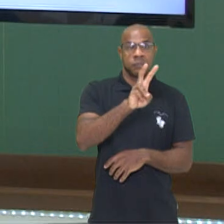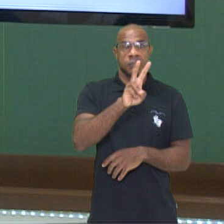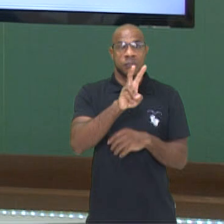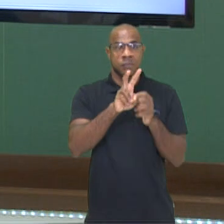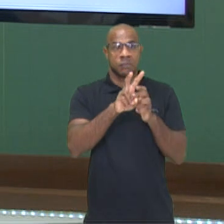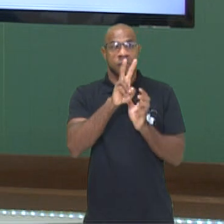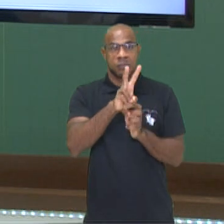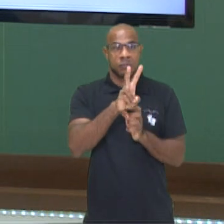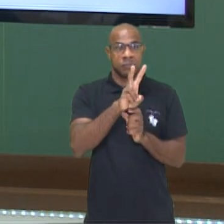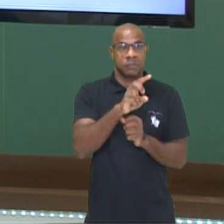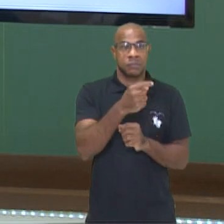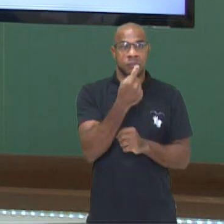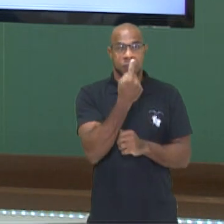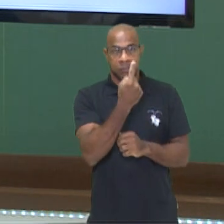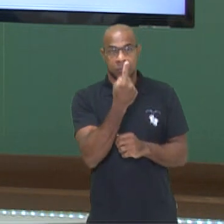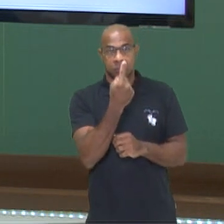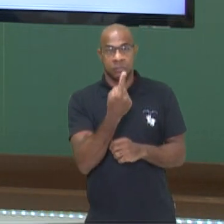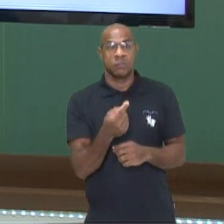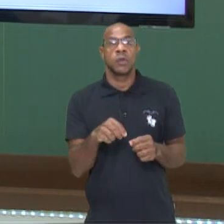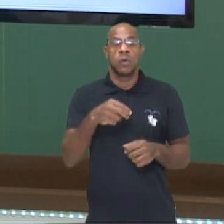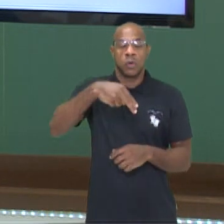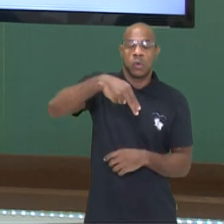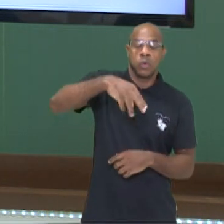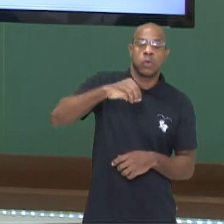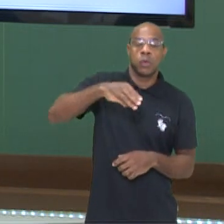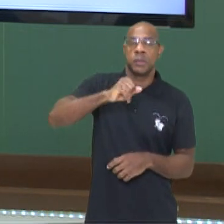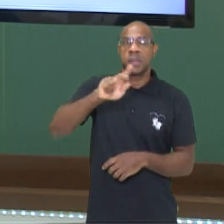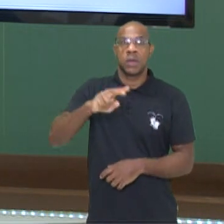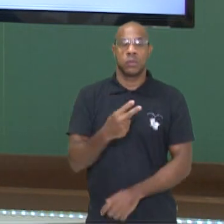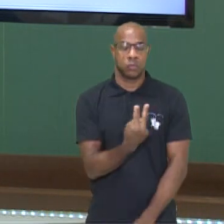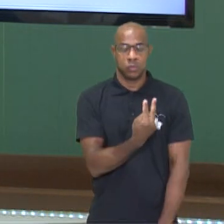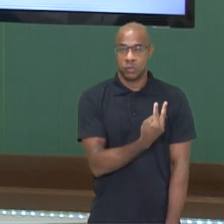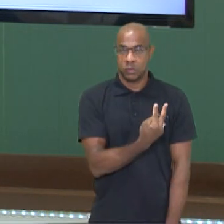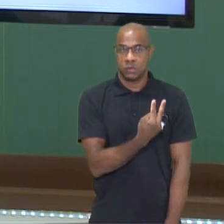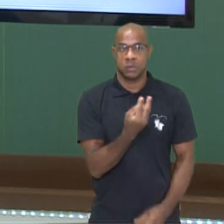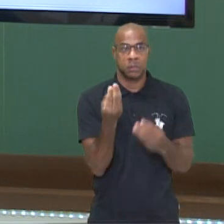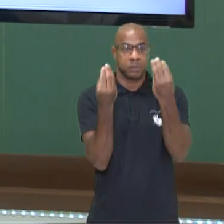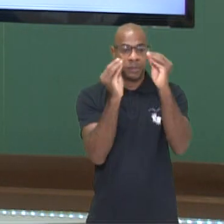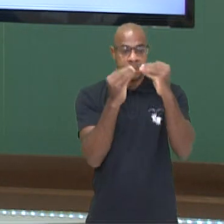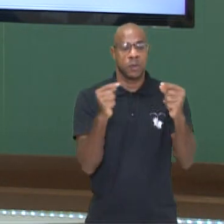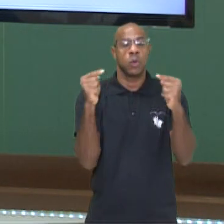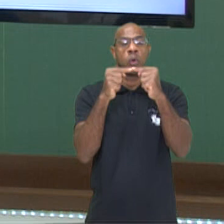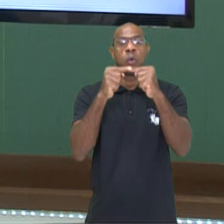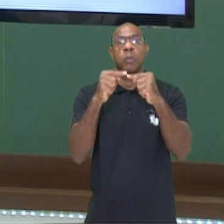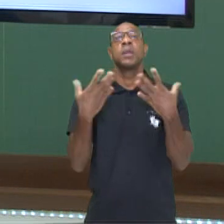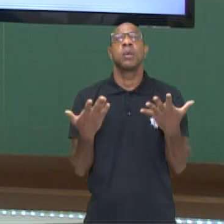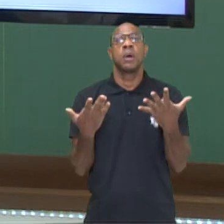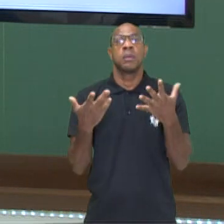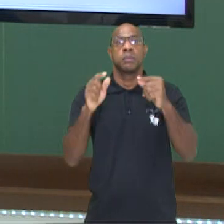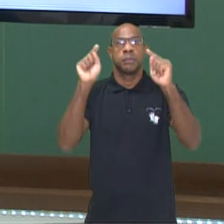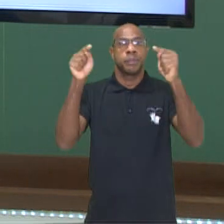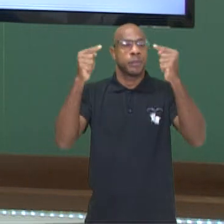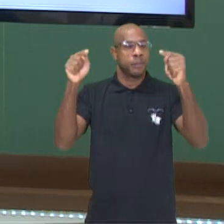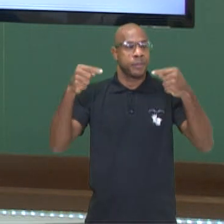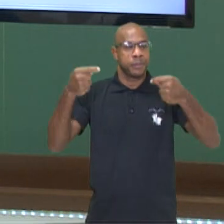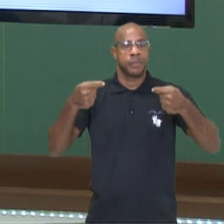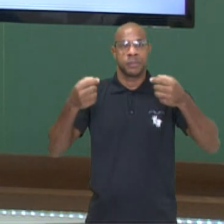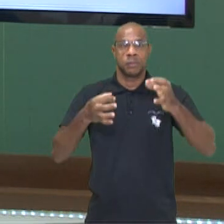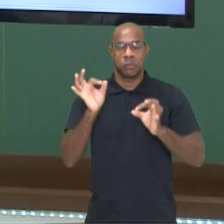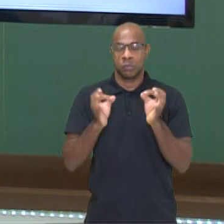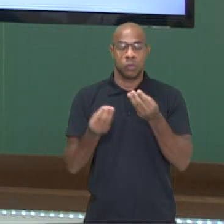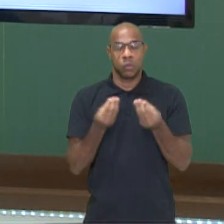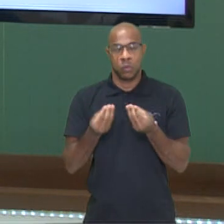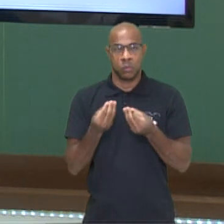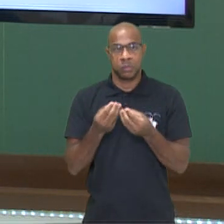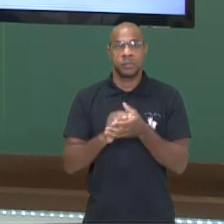Lembrando, verbal, o meu predicado terá um verbo nocional, um verbo de ação. Nominal, meu verbo será de ligação. Ele